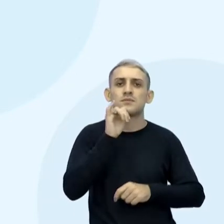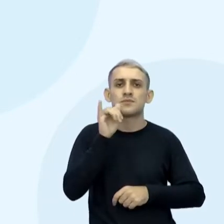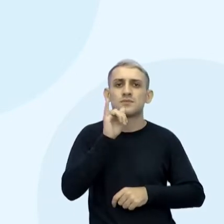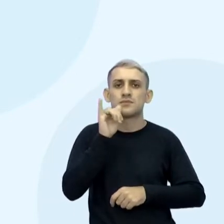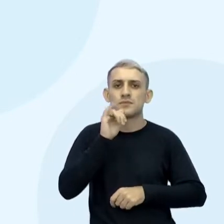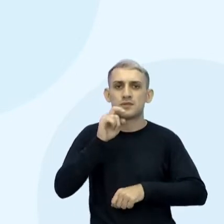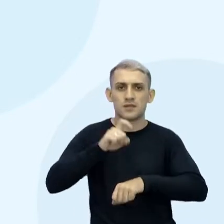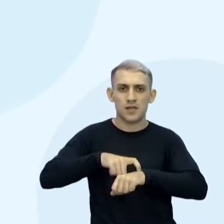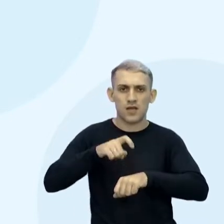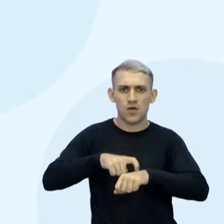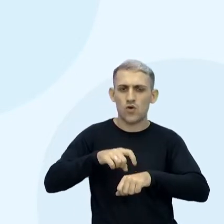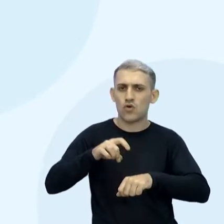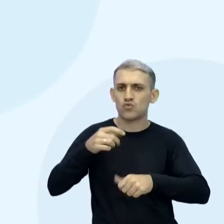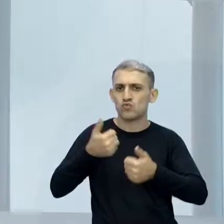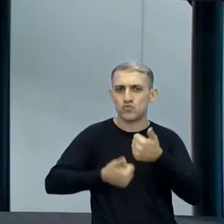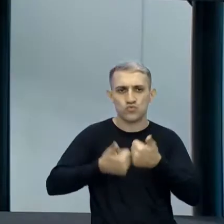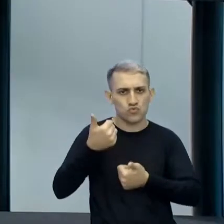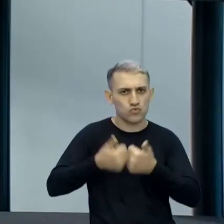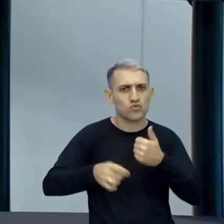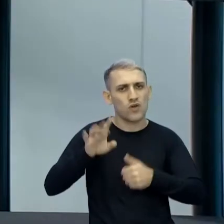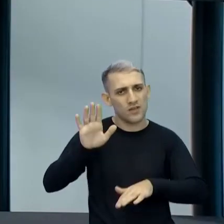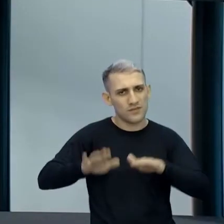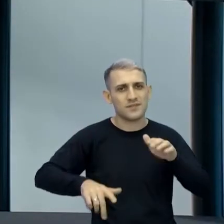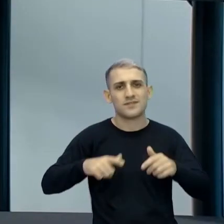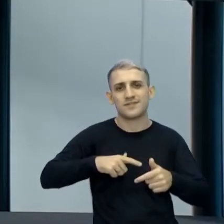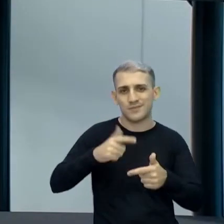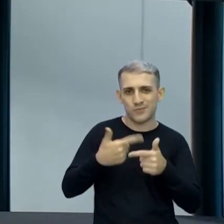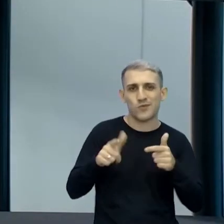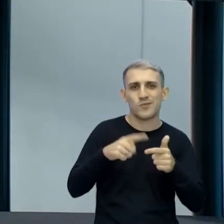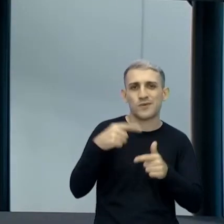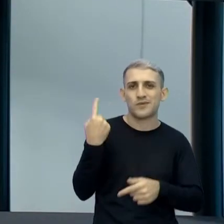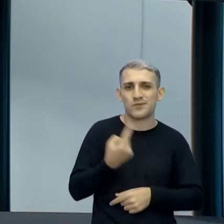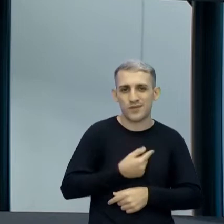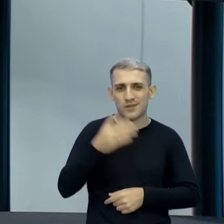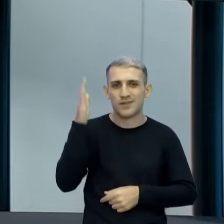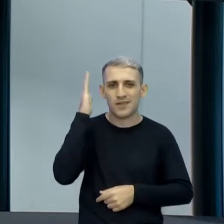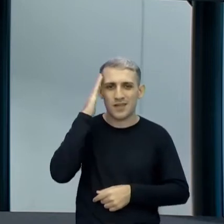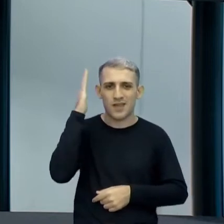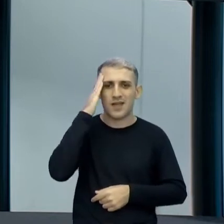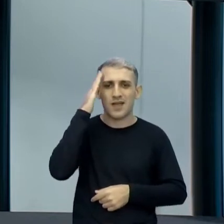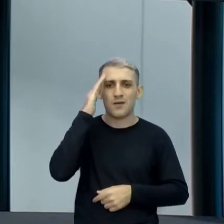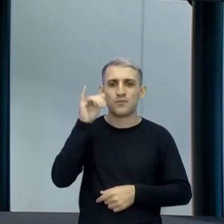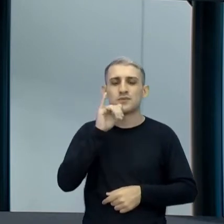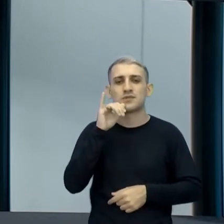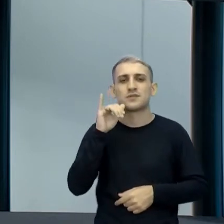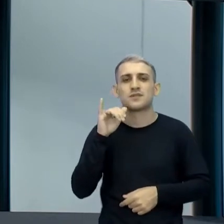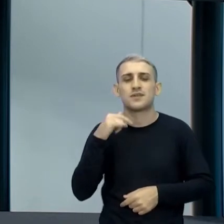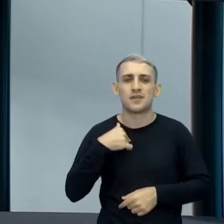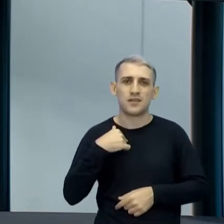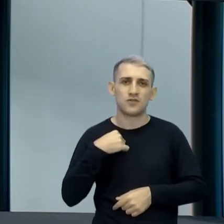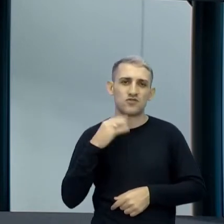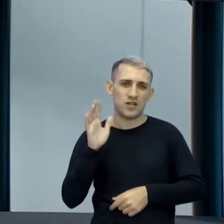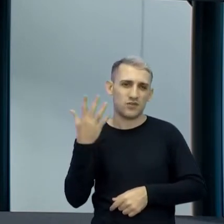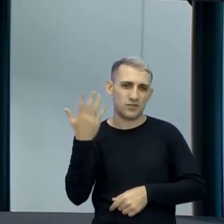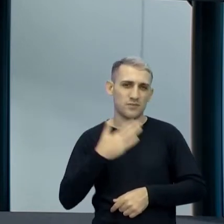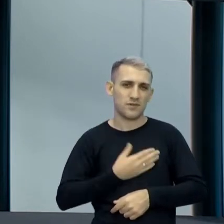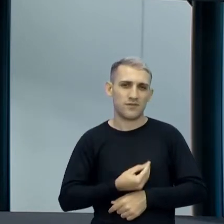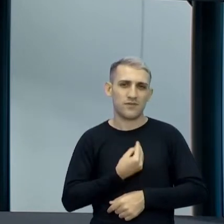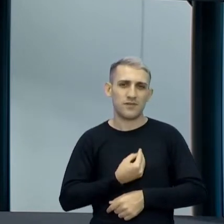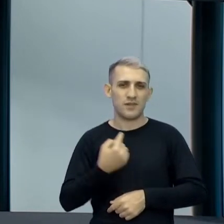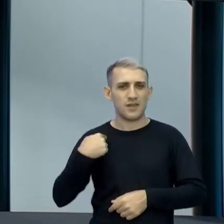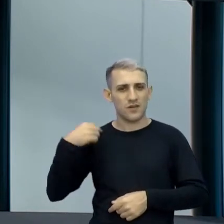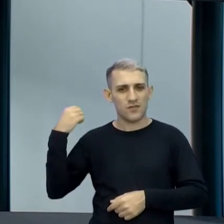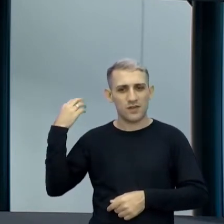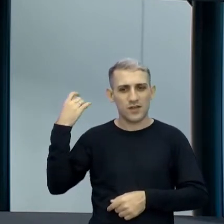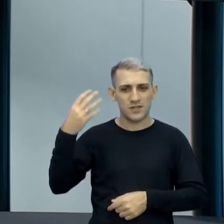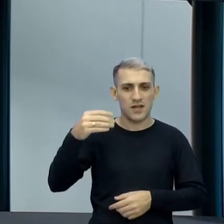horário da partida. Só que aí pode dar algum rosco, a gente sabe, né? Que nem eu já passei recentemente, fui viajar, e aí aconteceu um